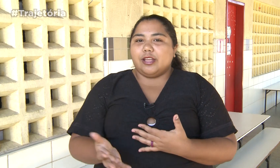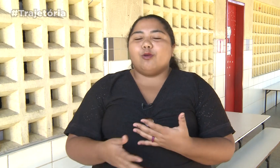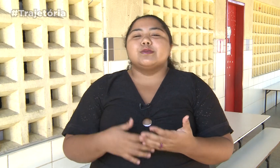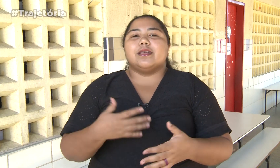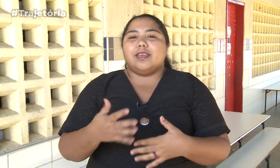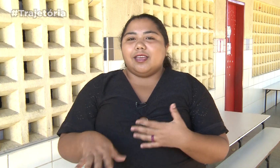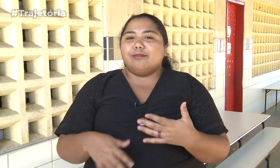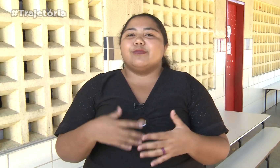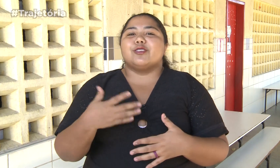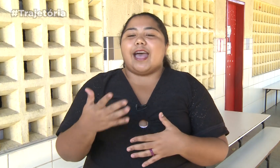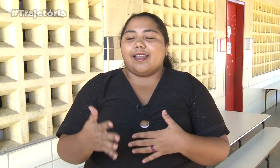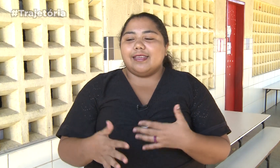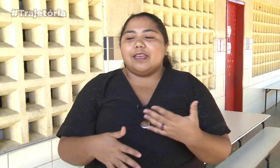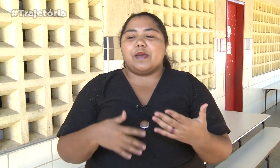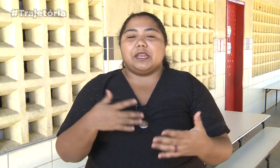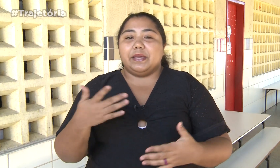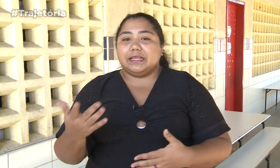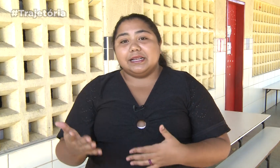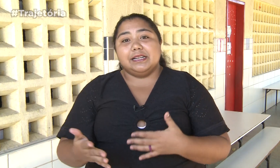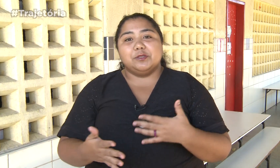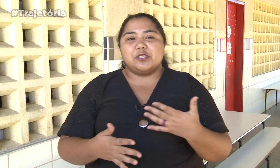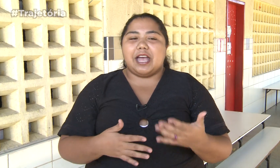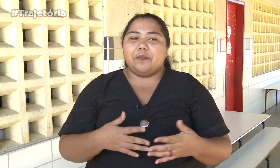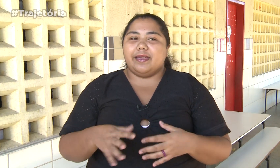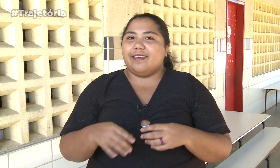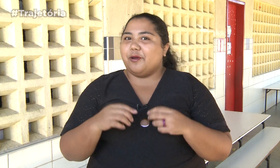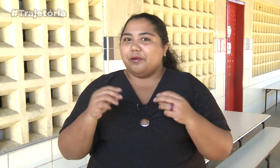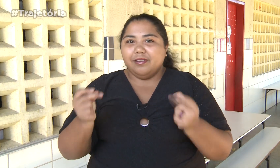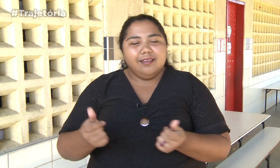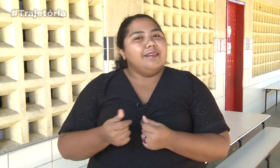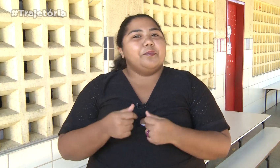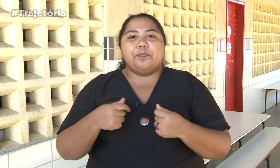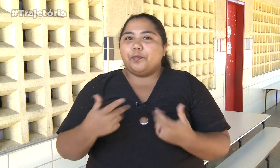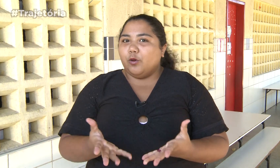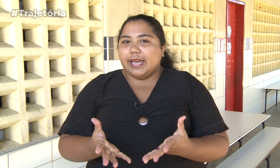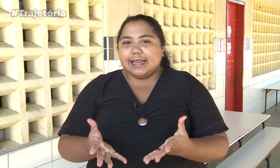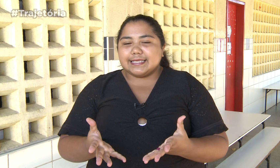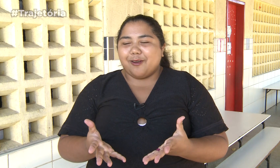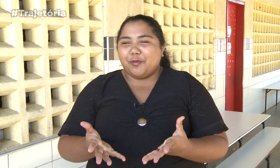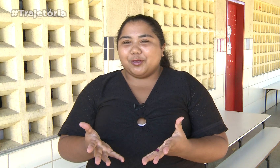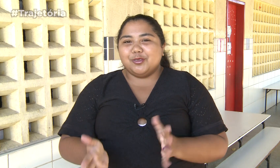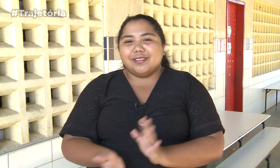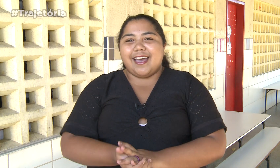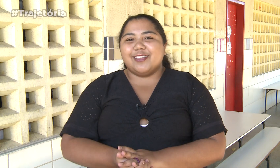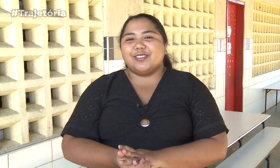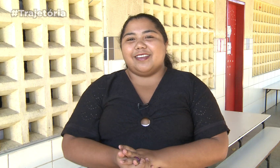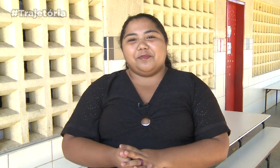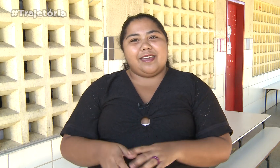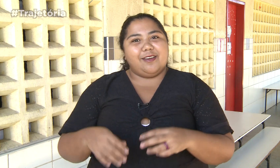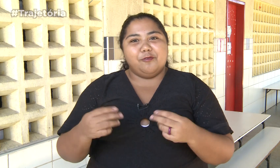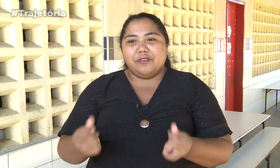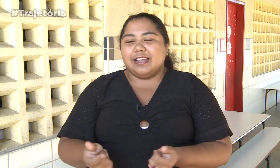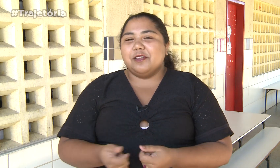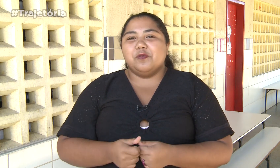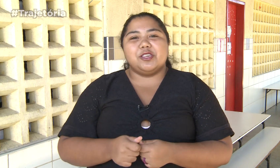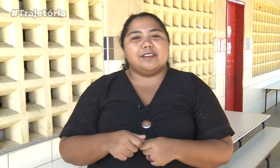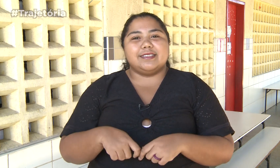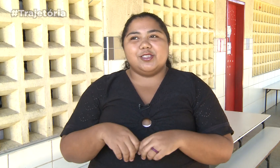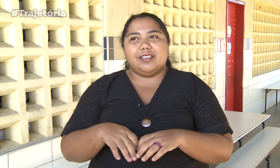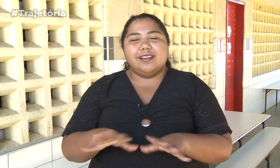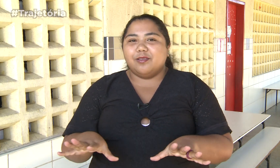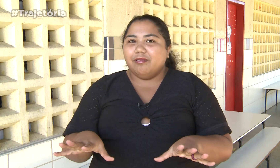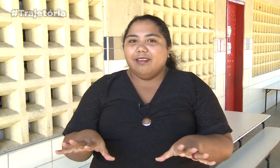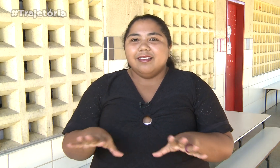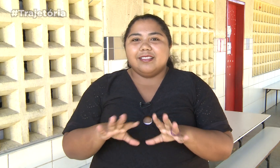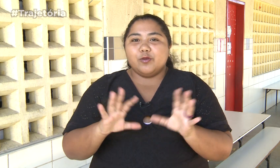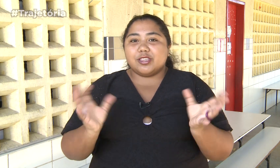para poder conseguir estar ali, me alimentando, estar bem. Eu, pulei nessa oportunidade, né? Porque eu vi ali uma chance